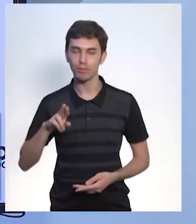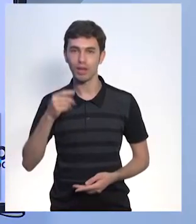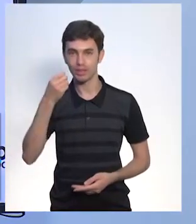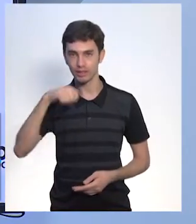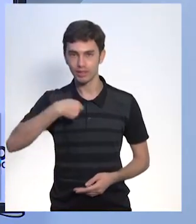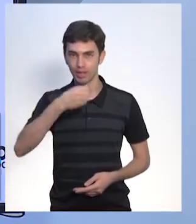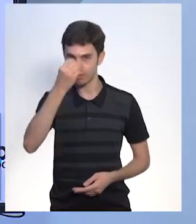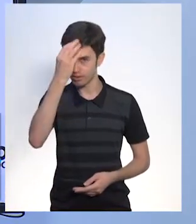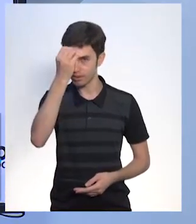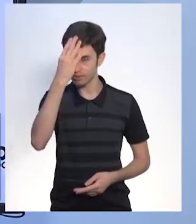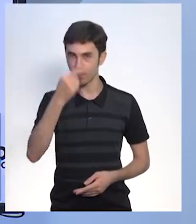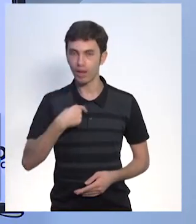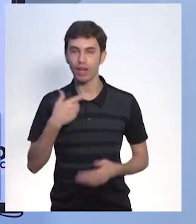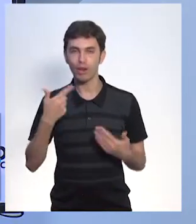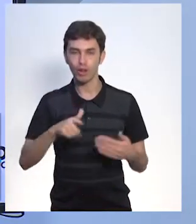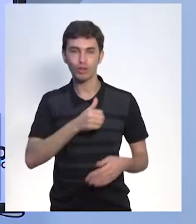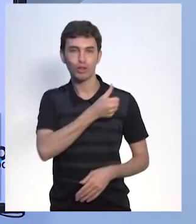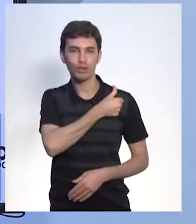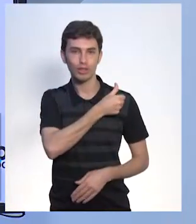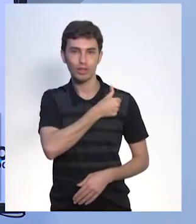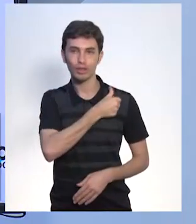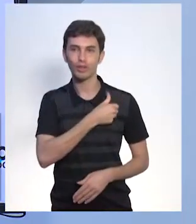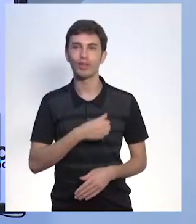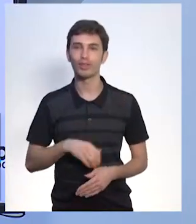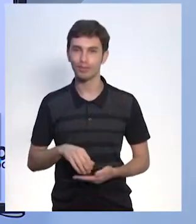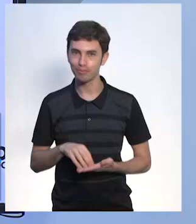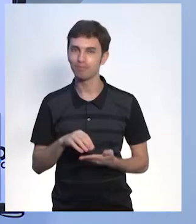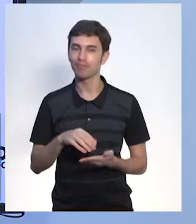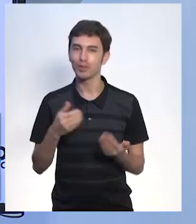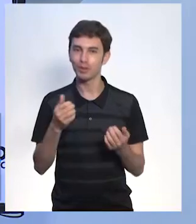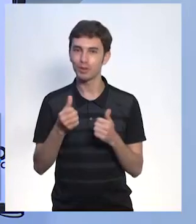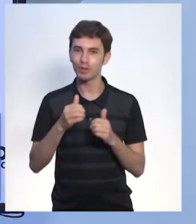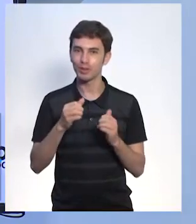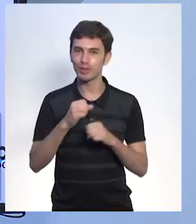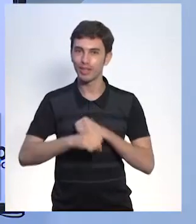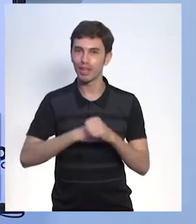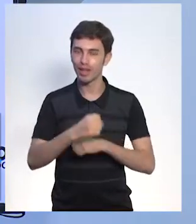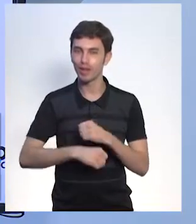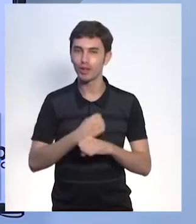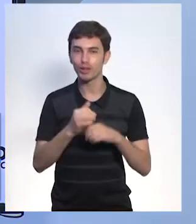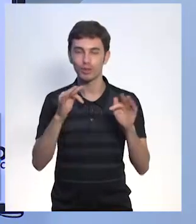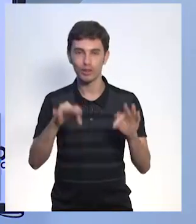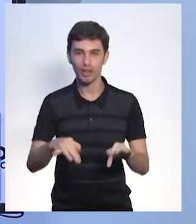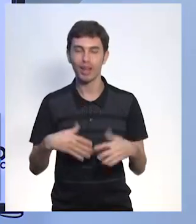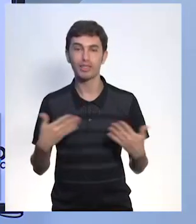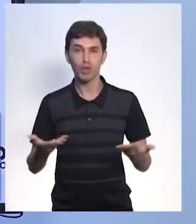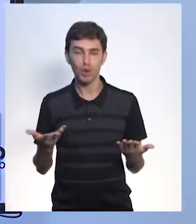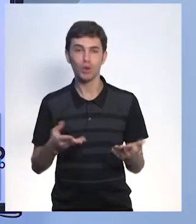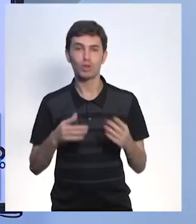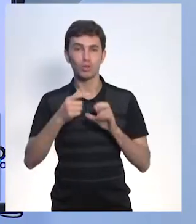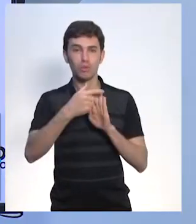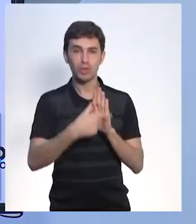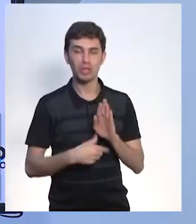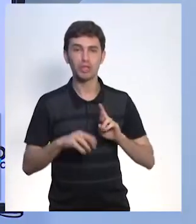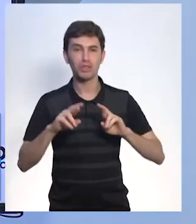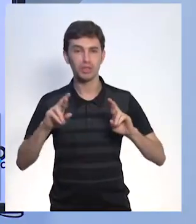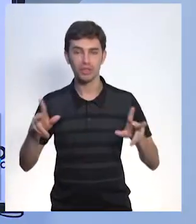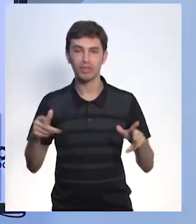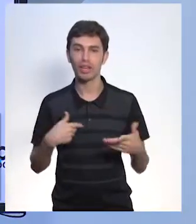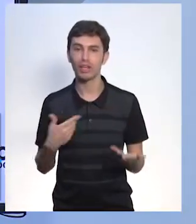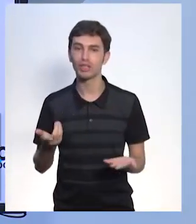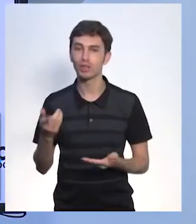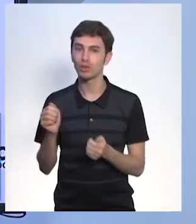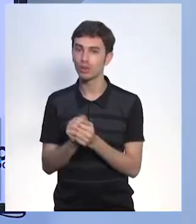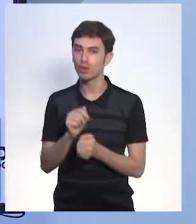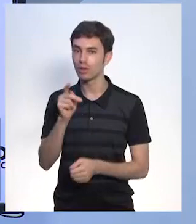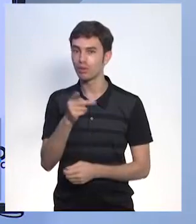ensino fundamental, anos finais. Hoje, dia 9 de dezembro, comigo, hoje num modelo um pouquinho diferente, professora Alessandra.